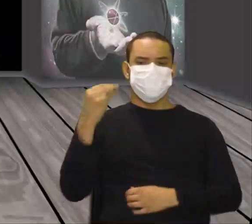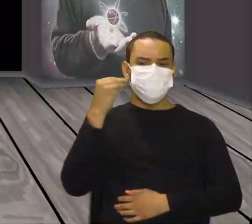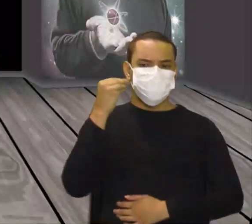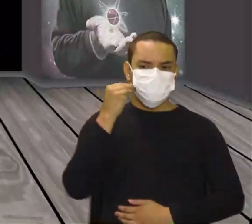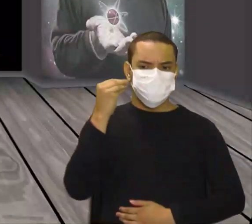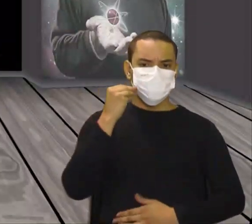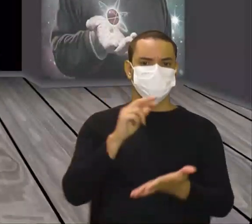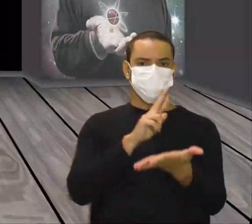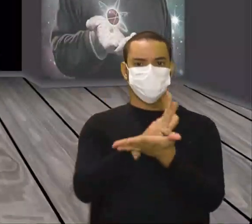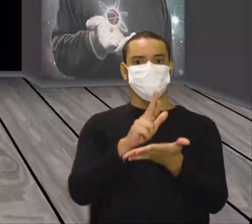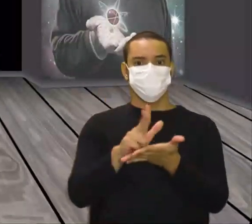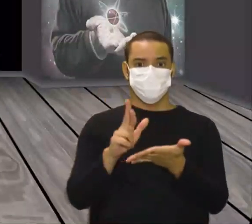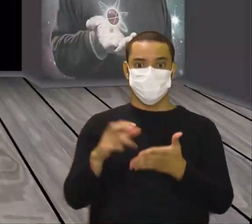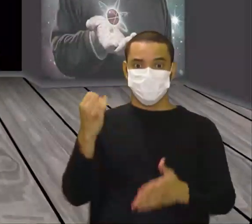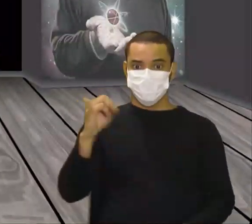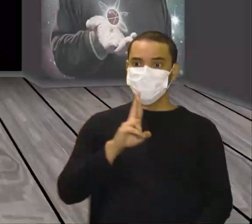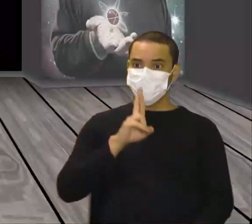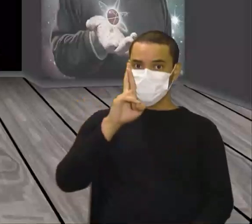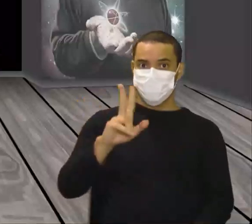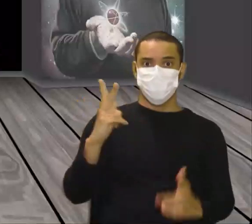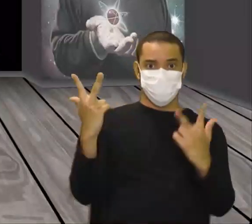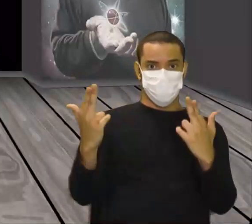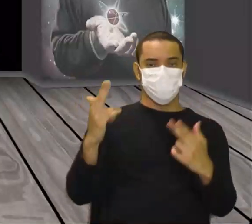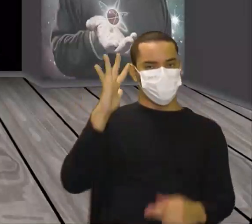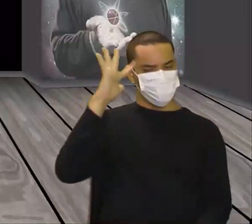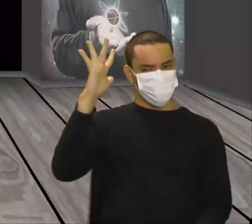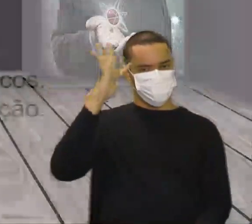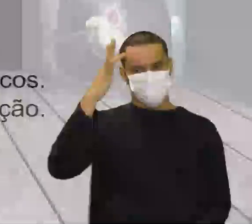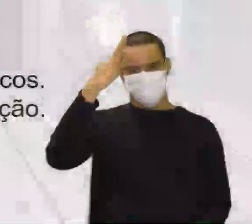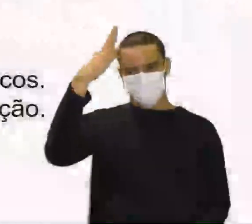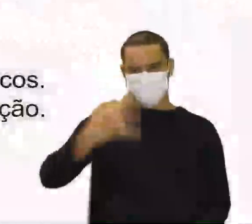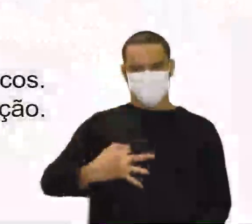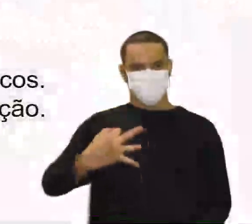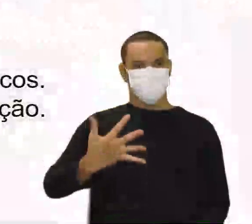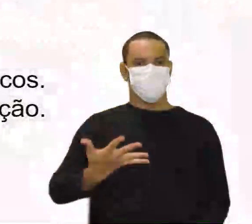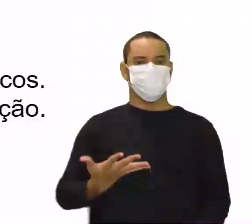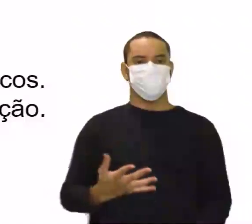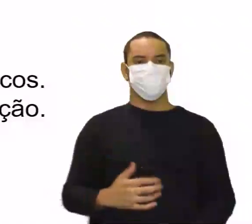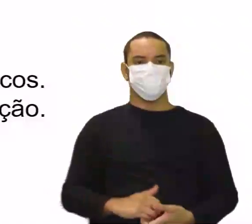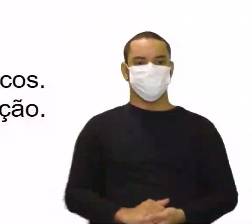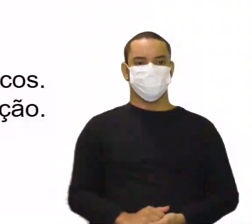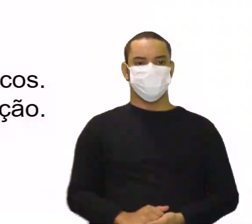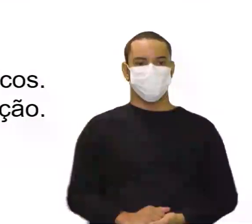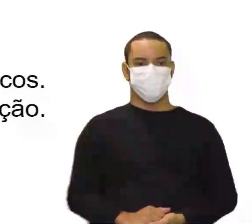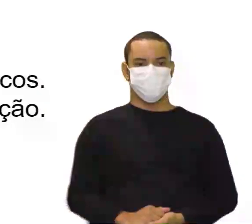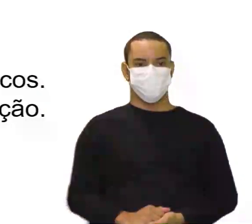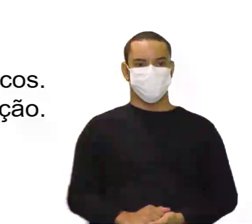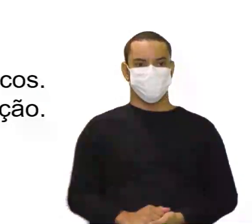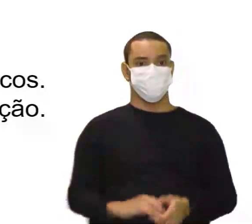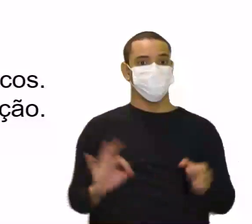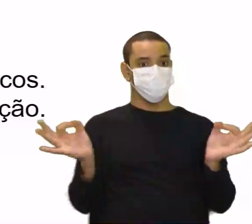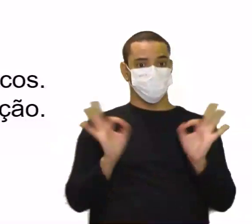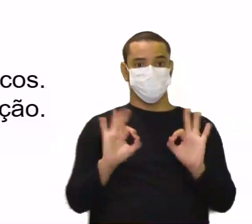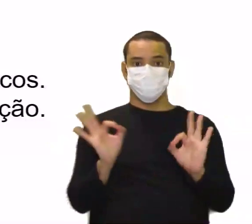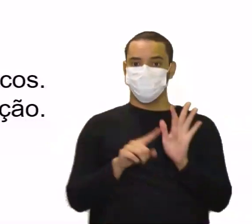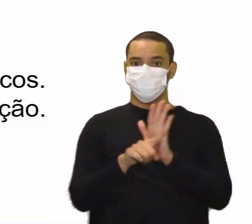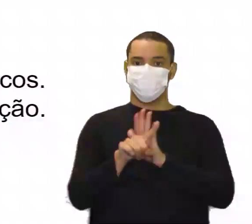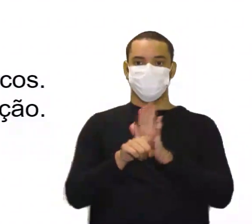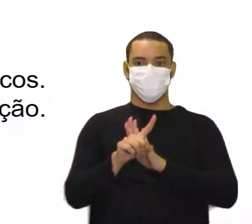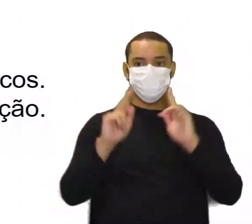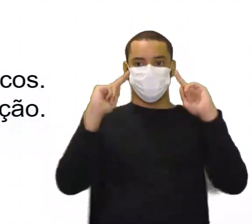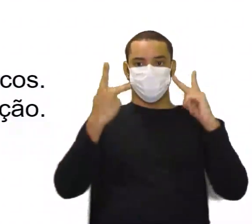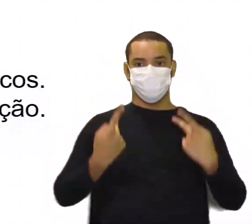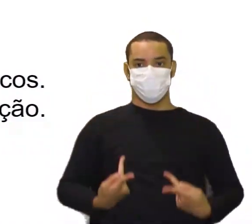Se o resultado for sempre o mesmo, a teoria está comprovada. Vamos continuar lá? Então, aí, nenhuma investigação humana